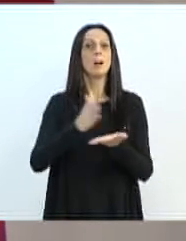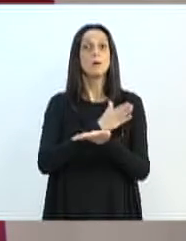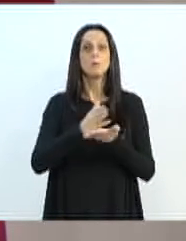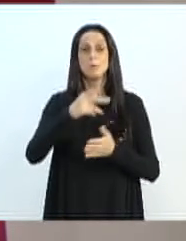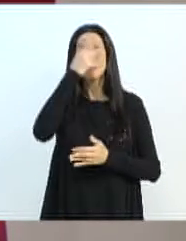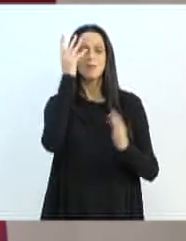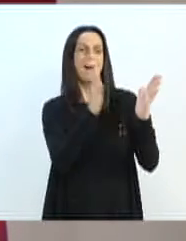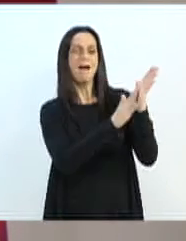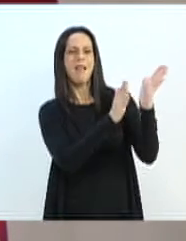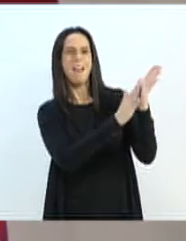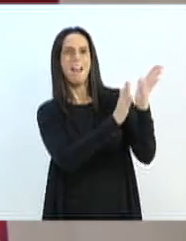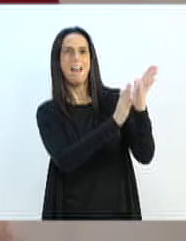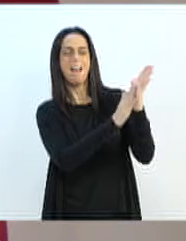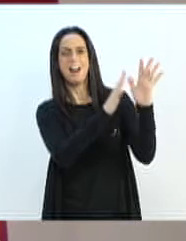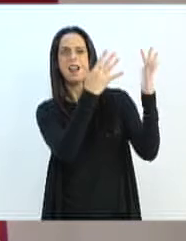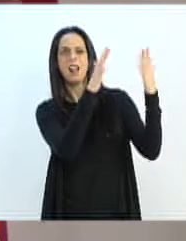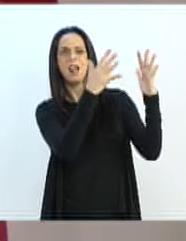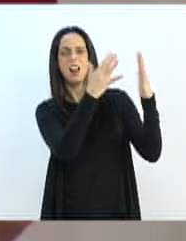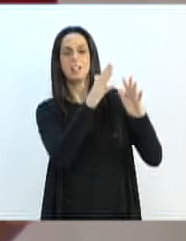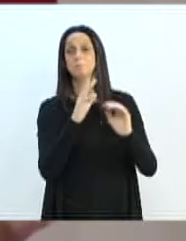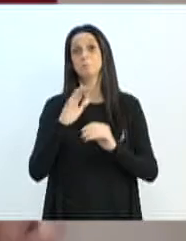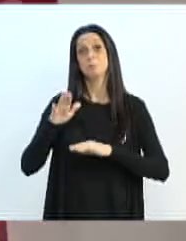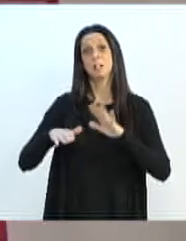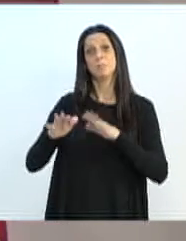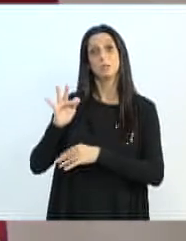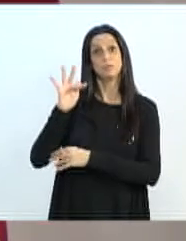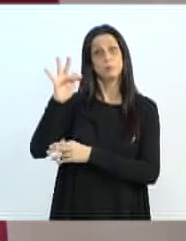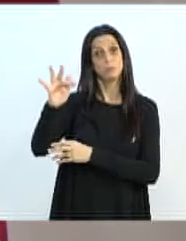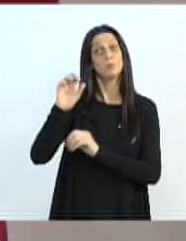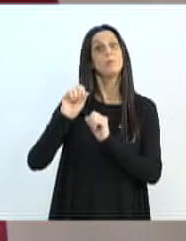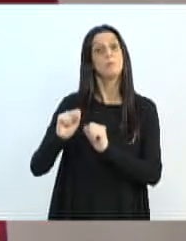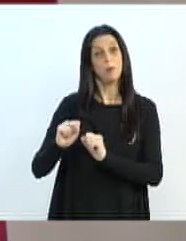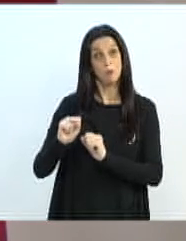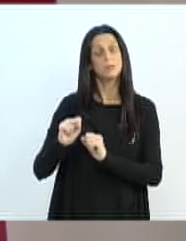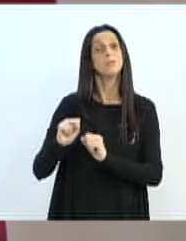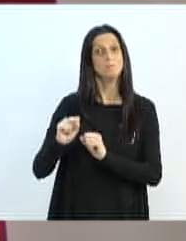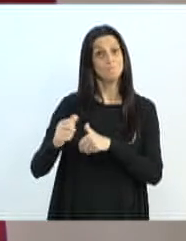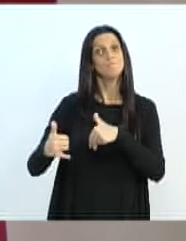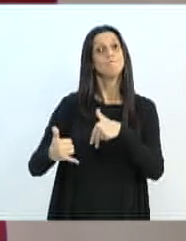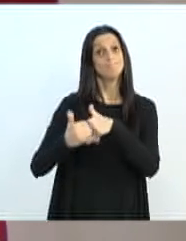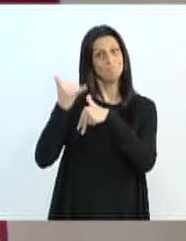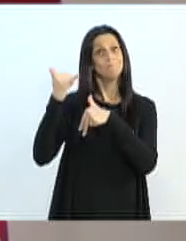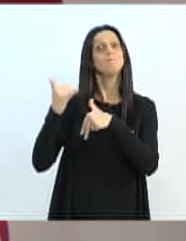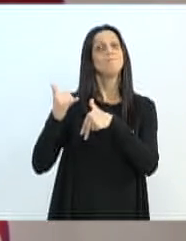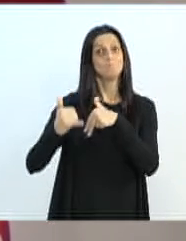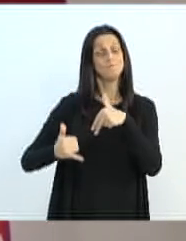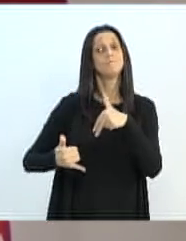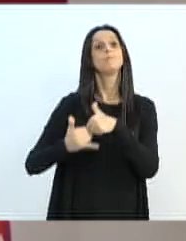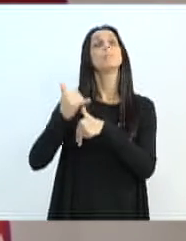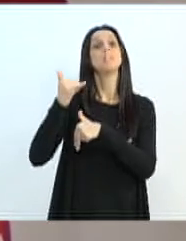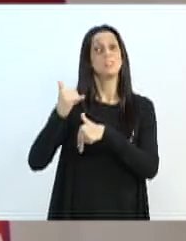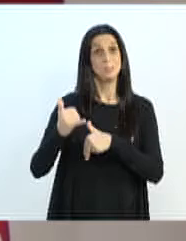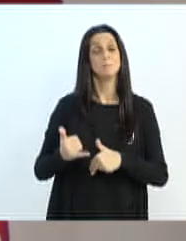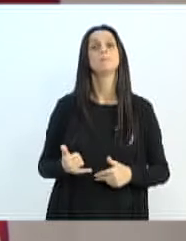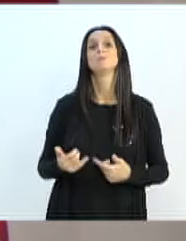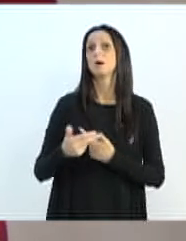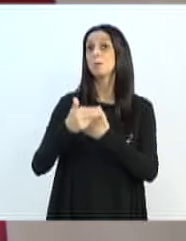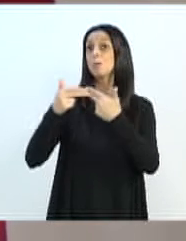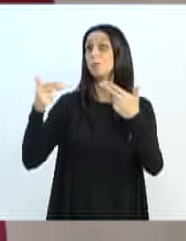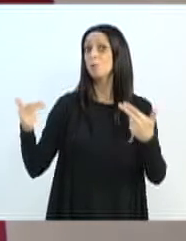aplaudem essa atitude, em um futuro não tão distante, podem ser vítimas de atitudes